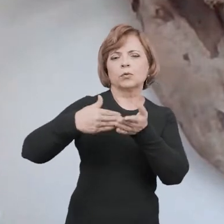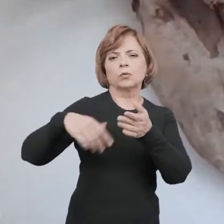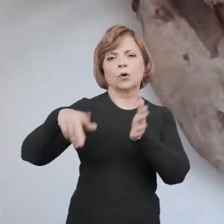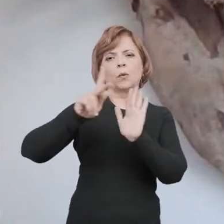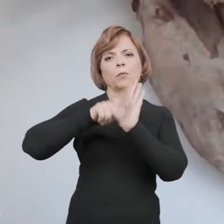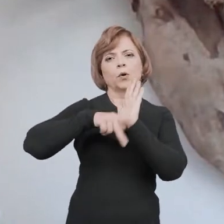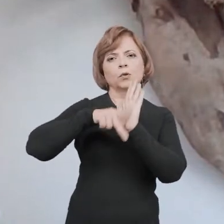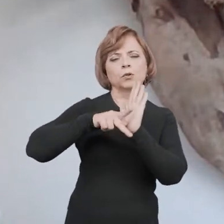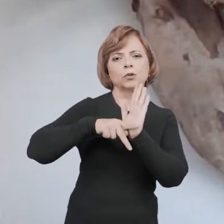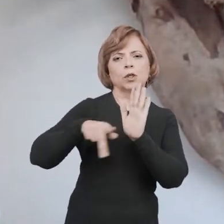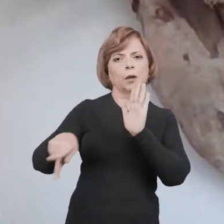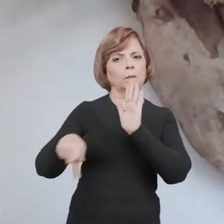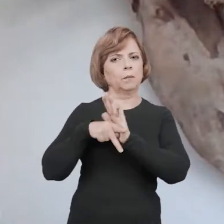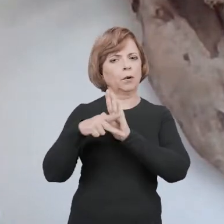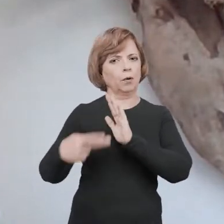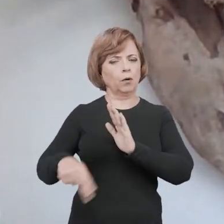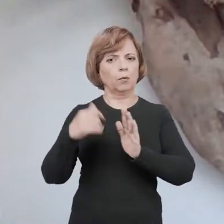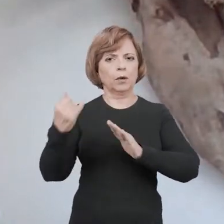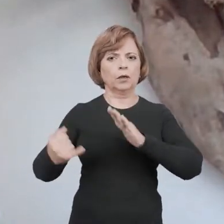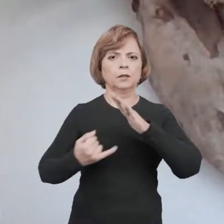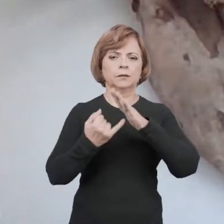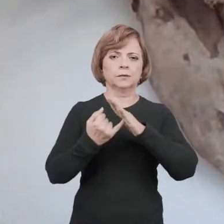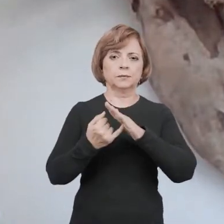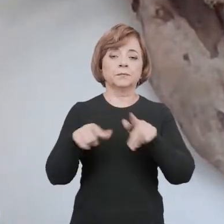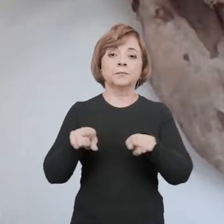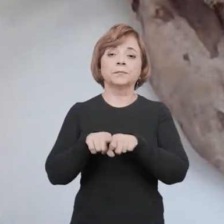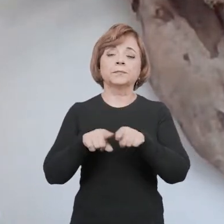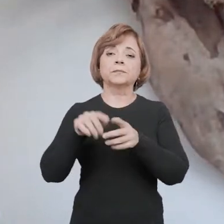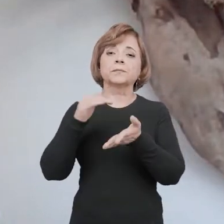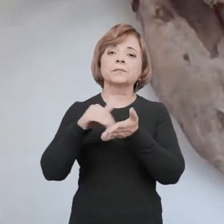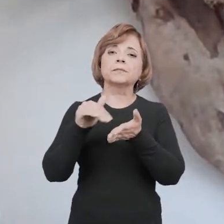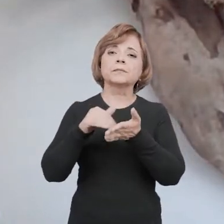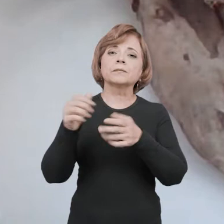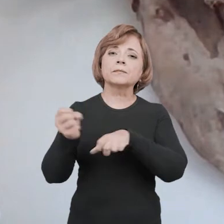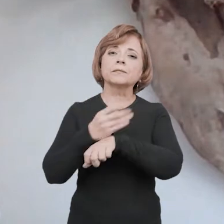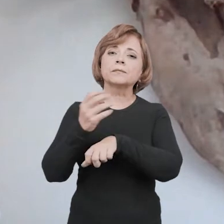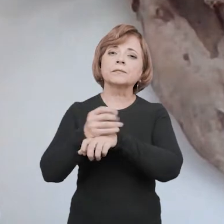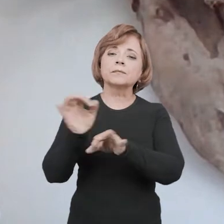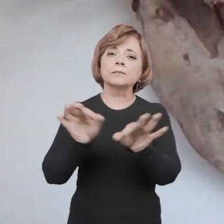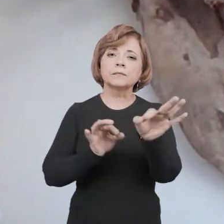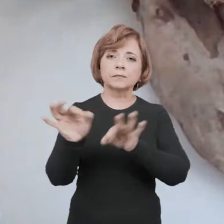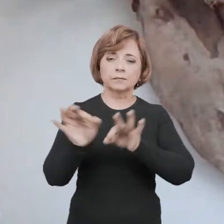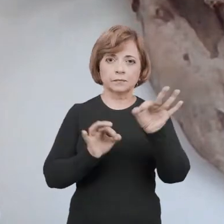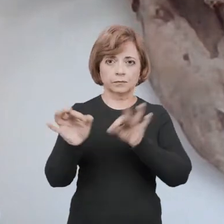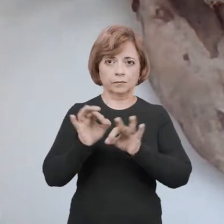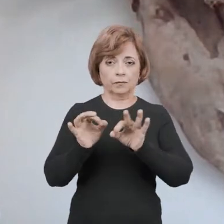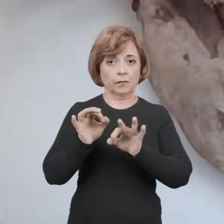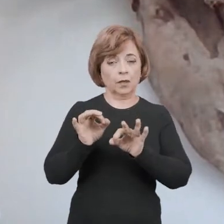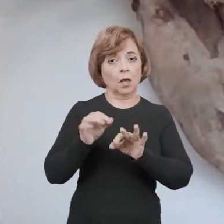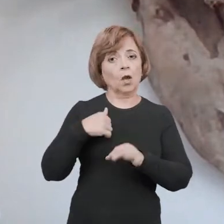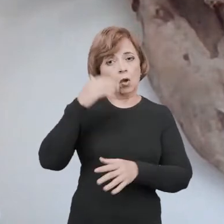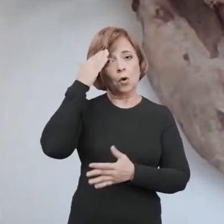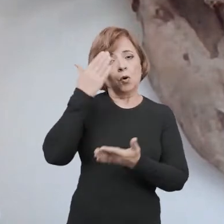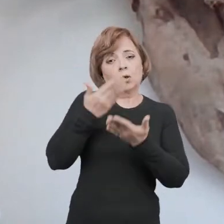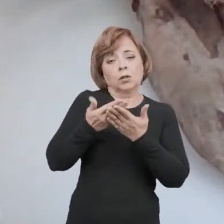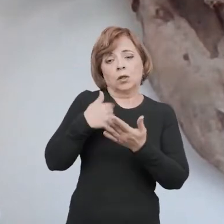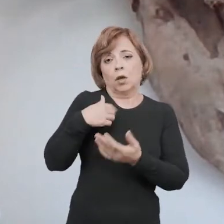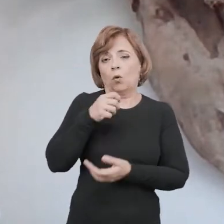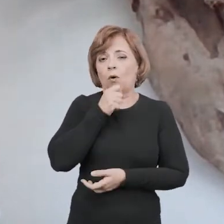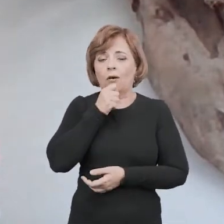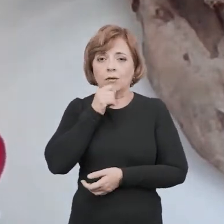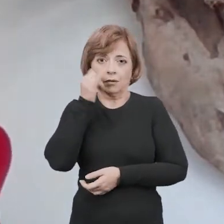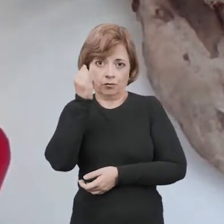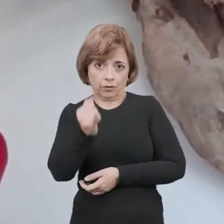institucionalizados. Já no âmbito do escritório de modernização organizacional, que eu acredito que seja o último que eu ainda não me